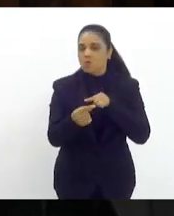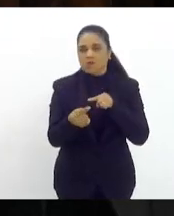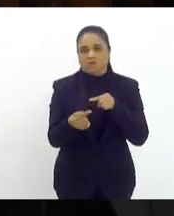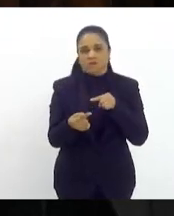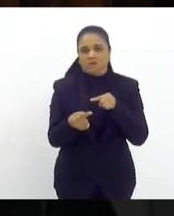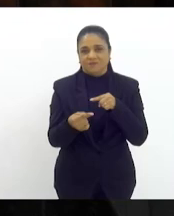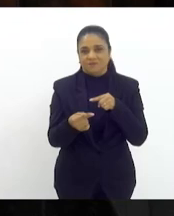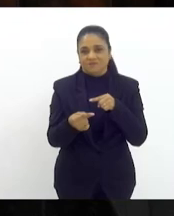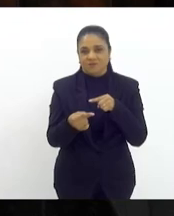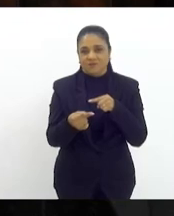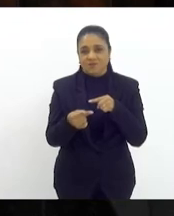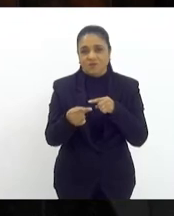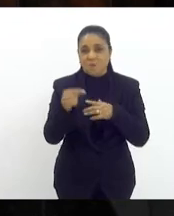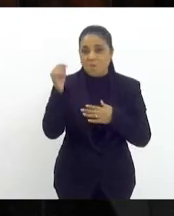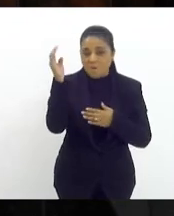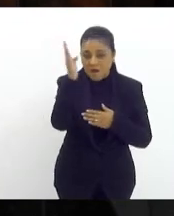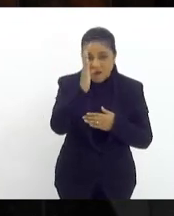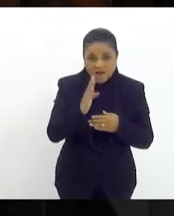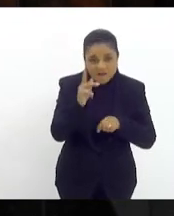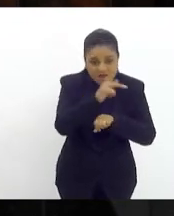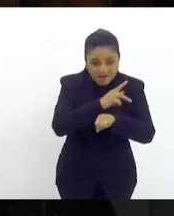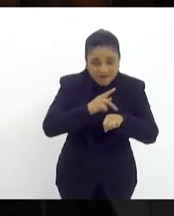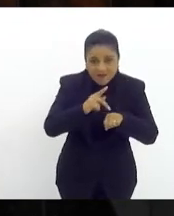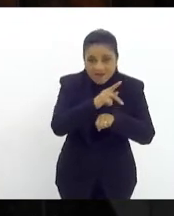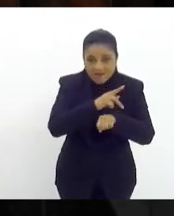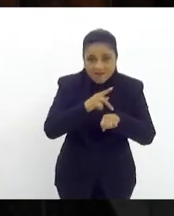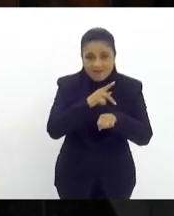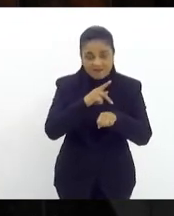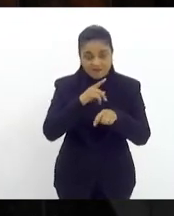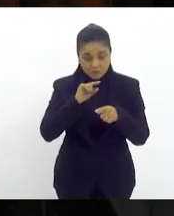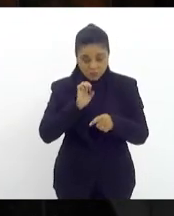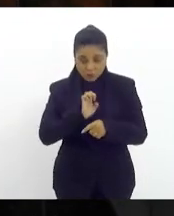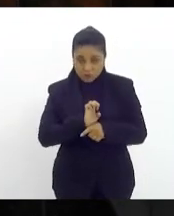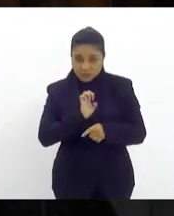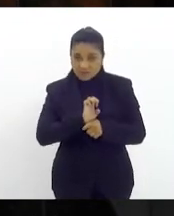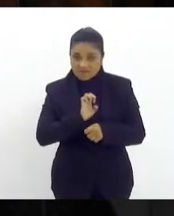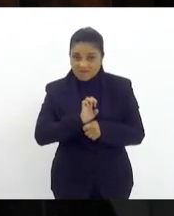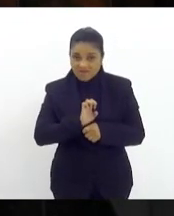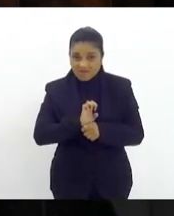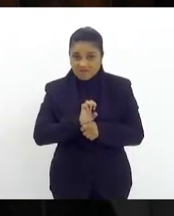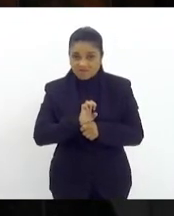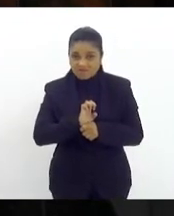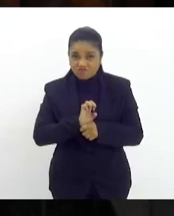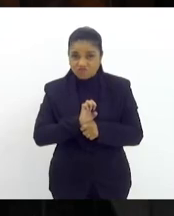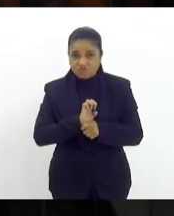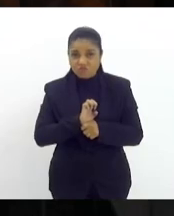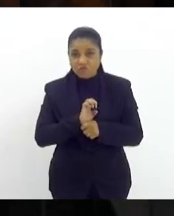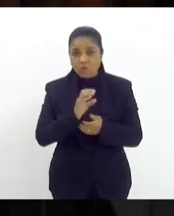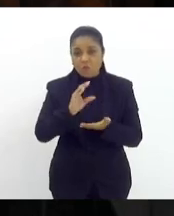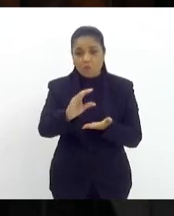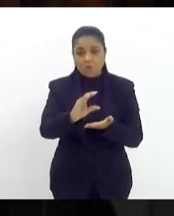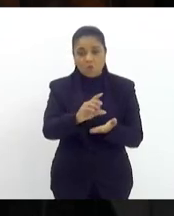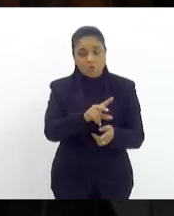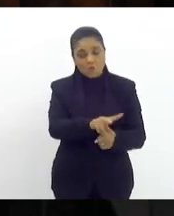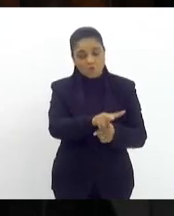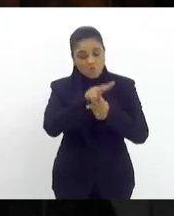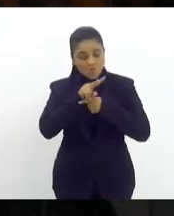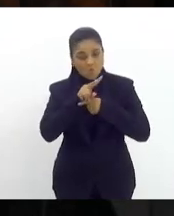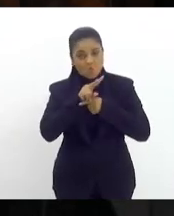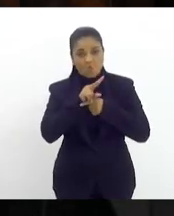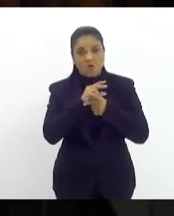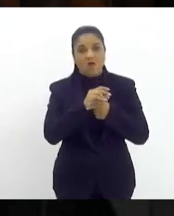que uma nação e um estado contraiam empréstimos de grande